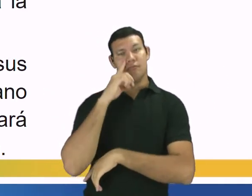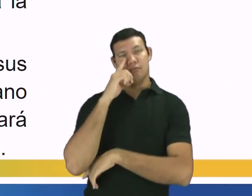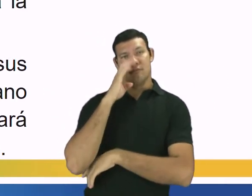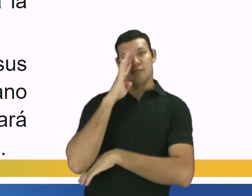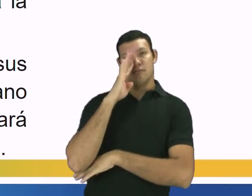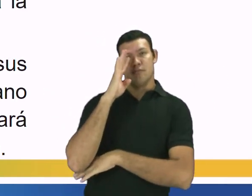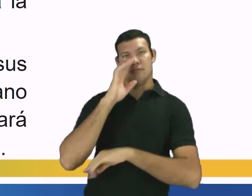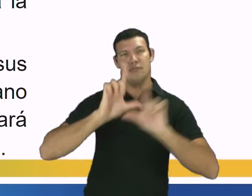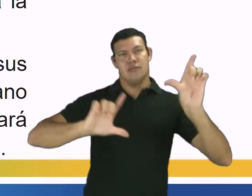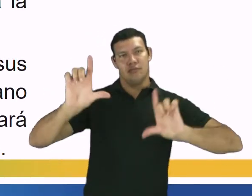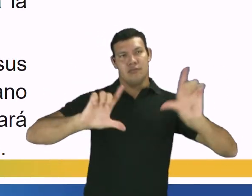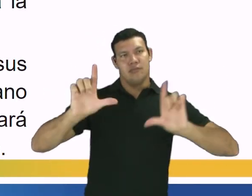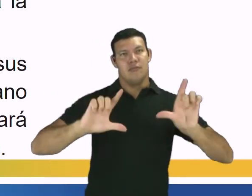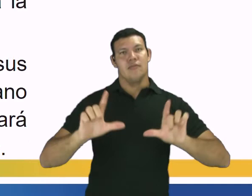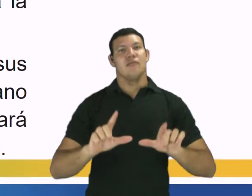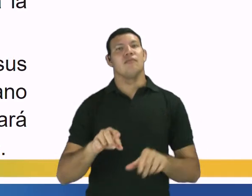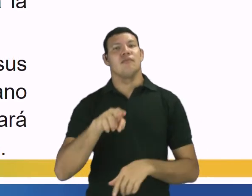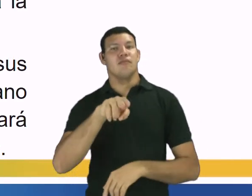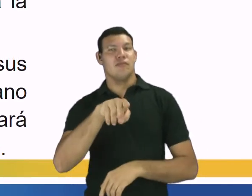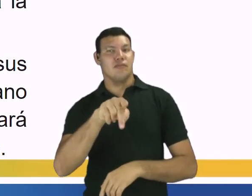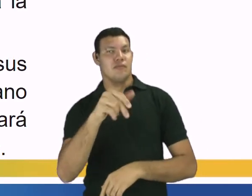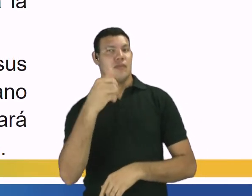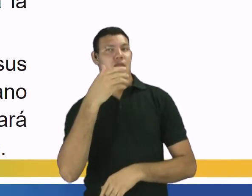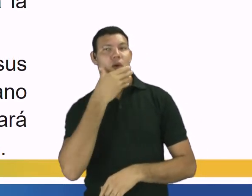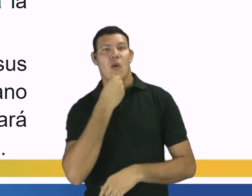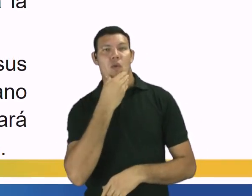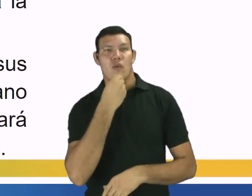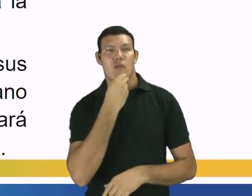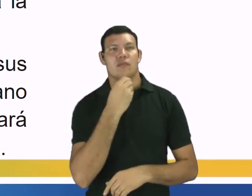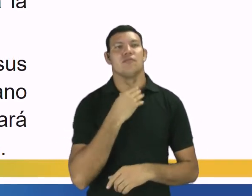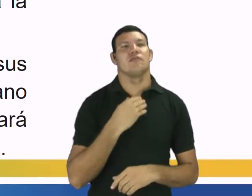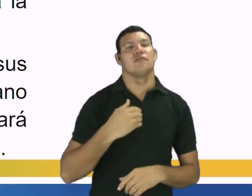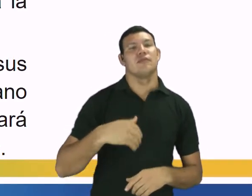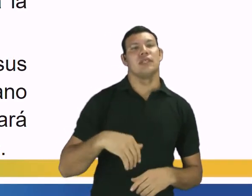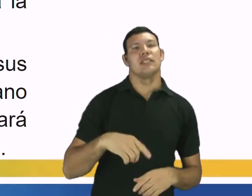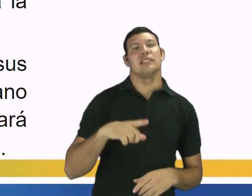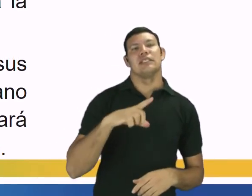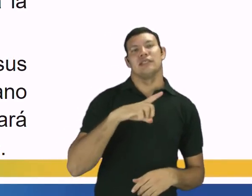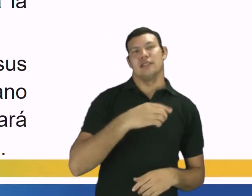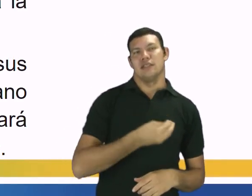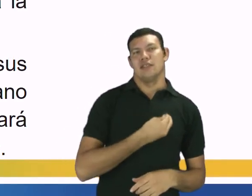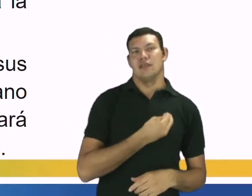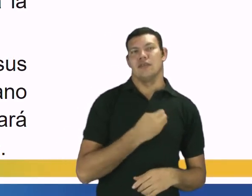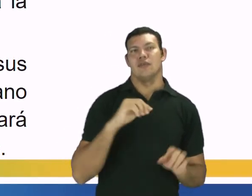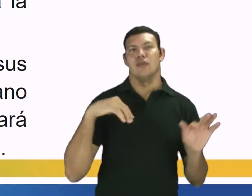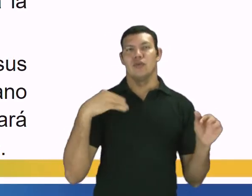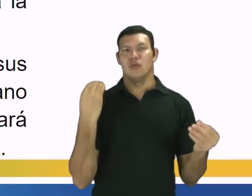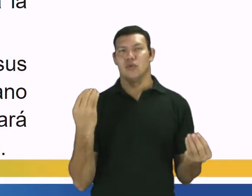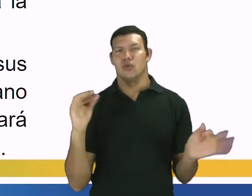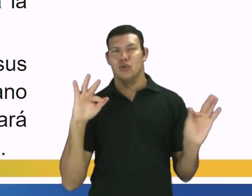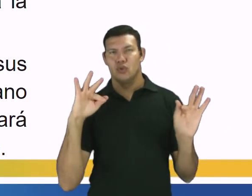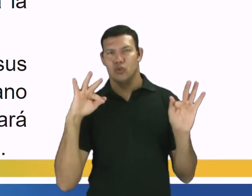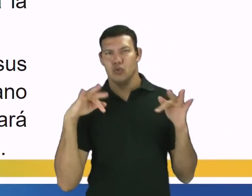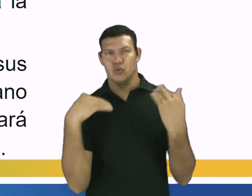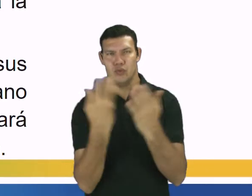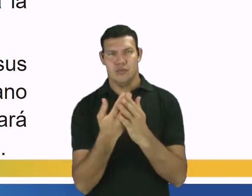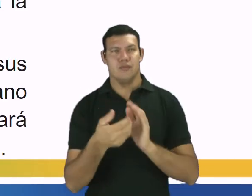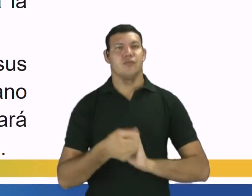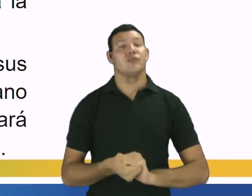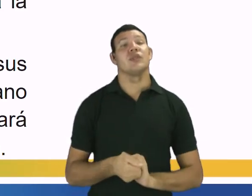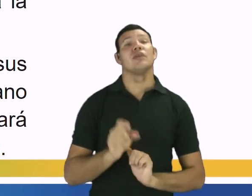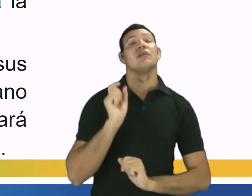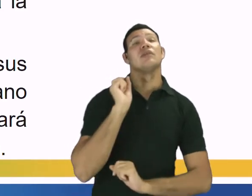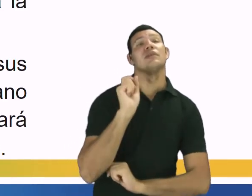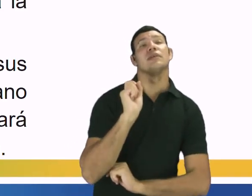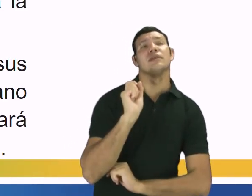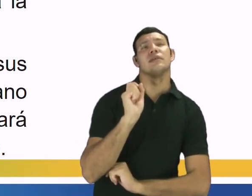primeira linha, rapidinho. Me llamo José Martín y tengo 17 años, soy de Madrid y estudio segundo de